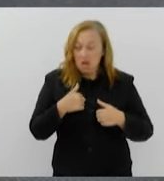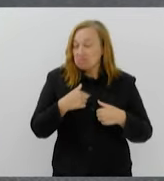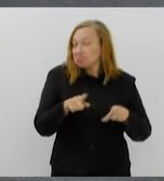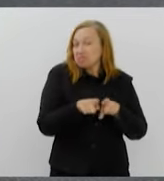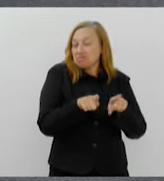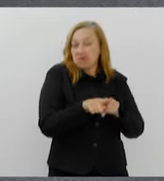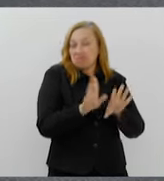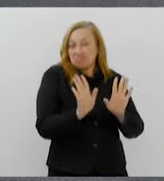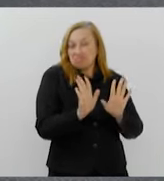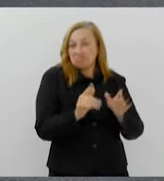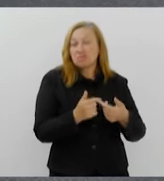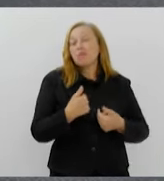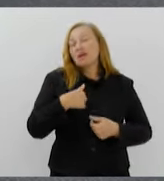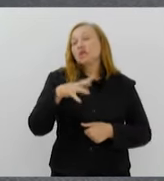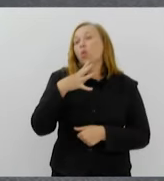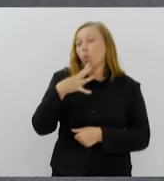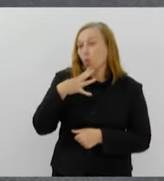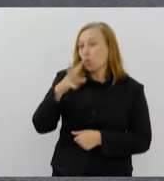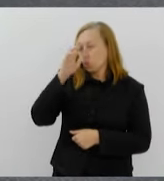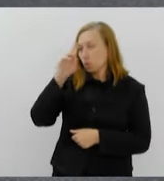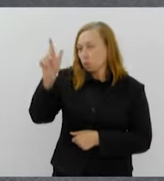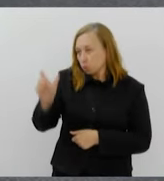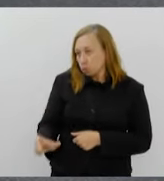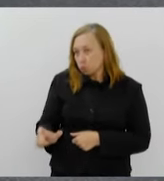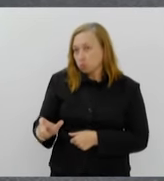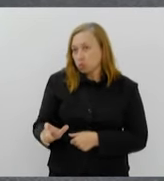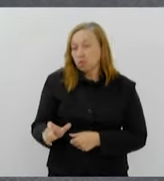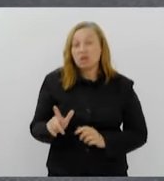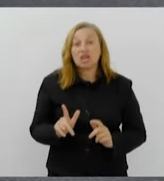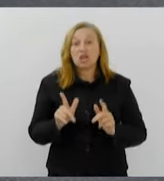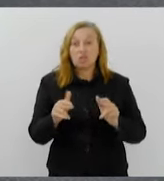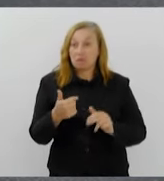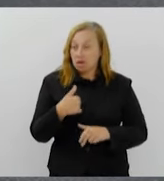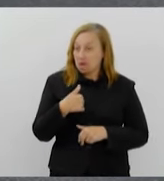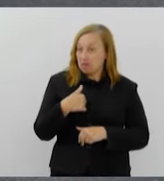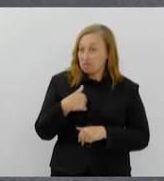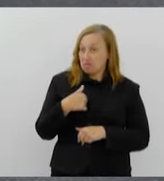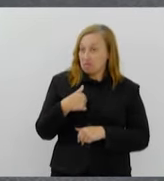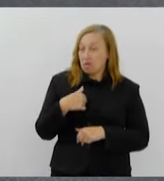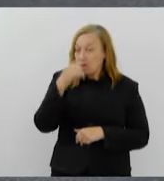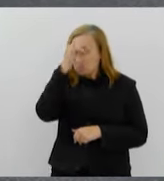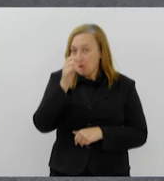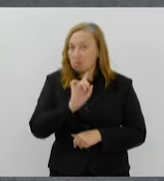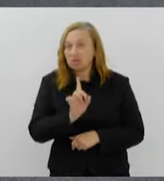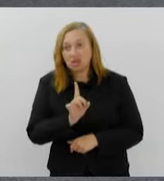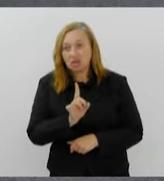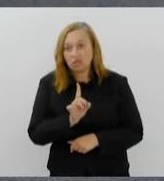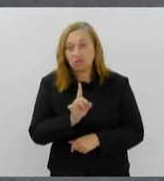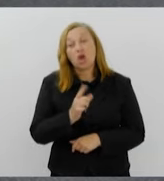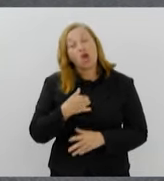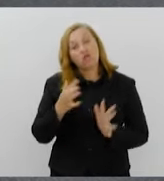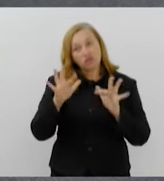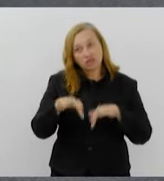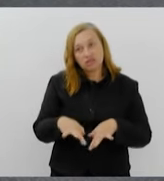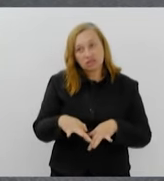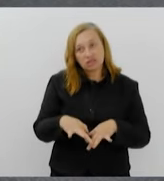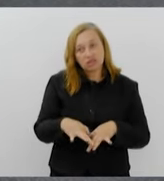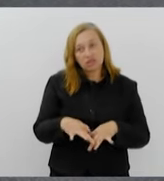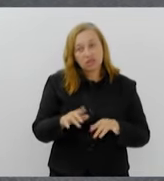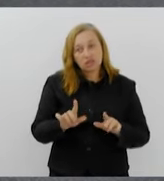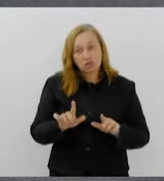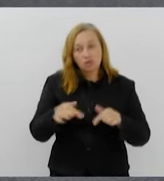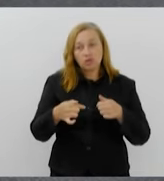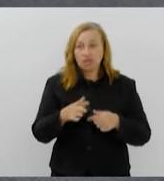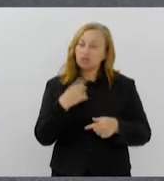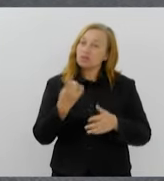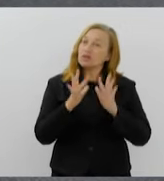nenhum episódio viol Mas eu conheço vossa excelência assim como eu não temos sangue de barata Deputado paau a partir do momento para vou vou vou vou terminar a partir do momento que ataca a nossa